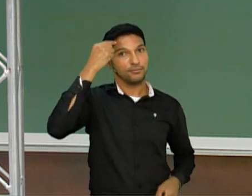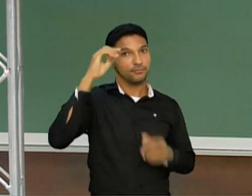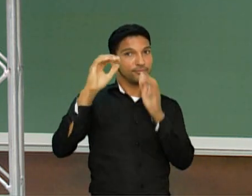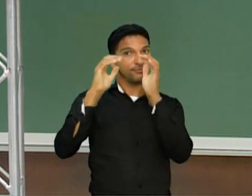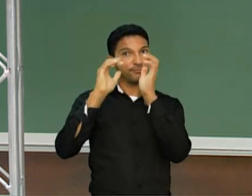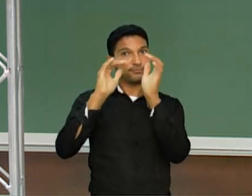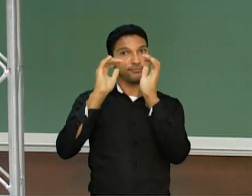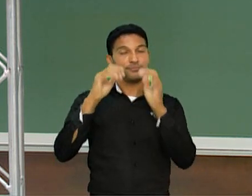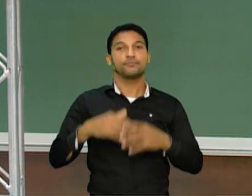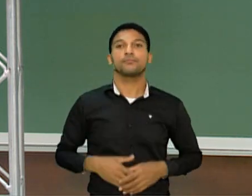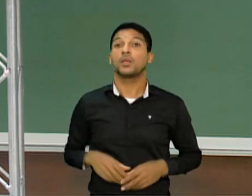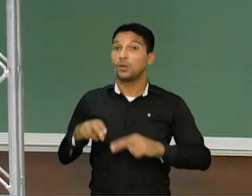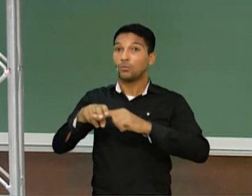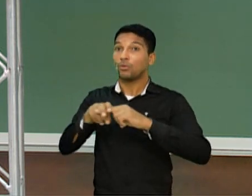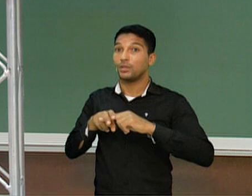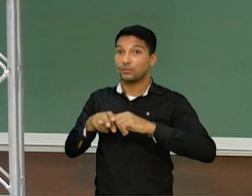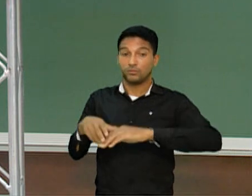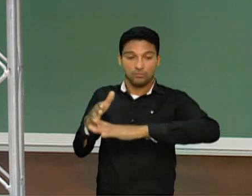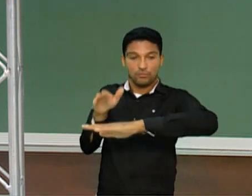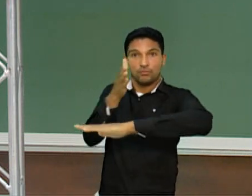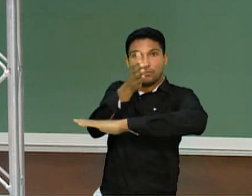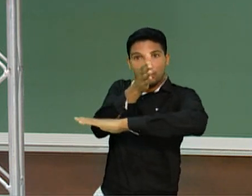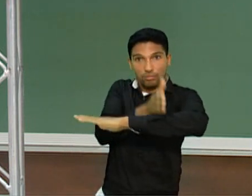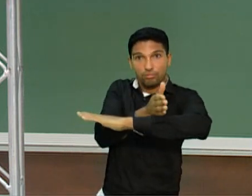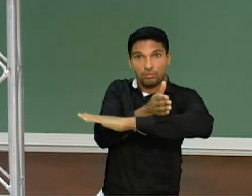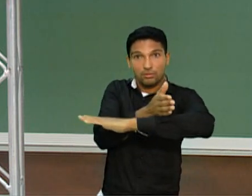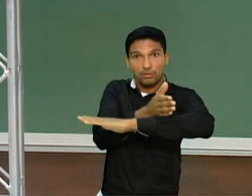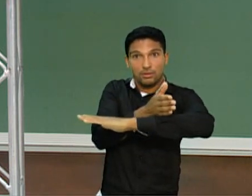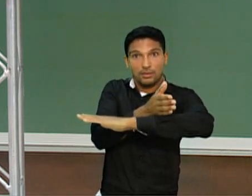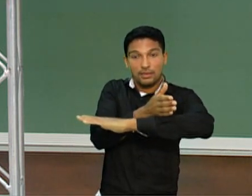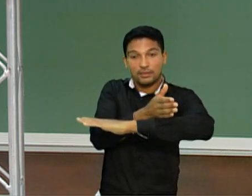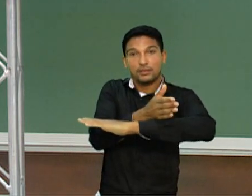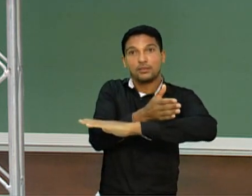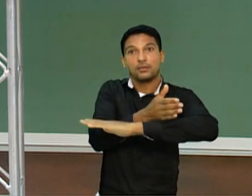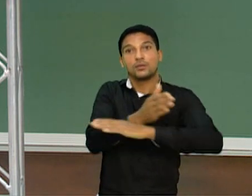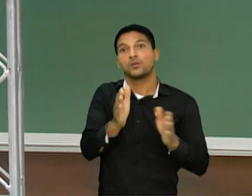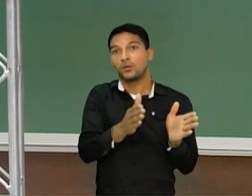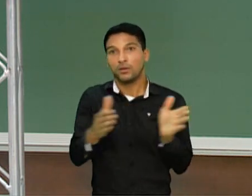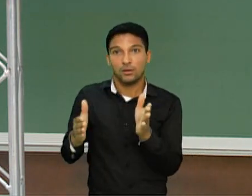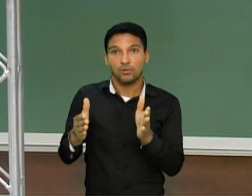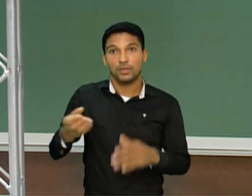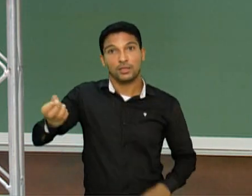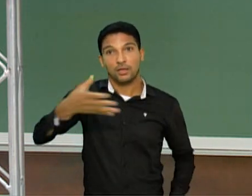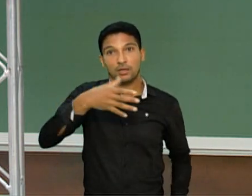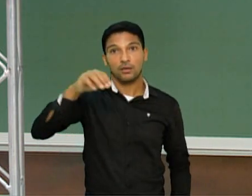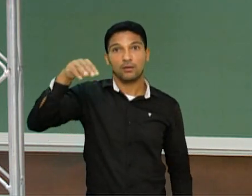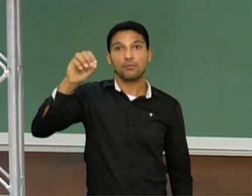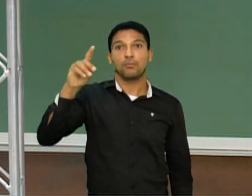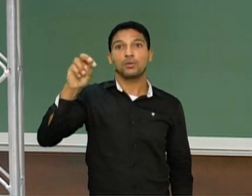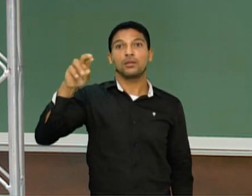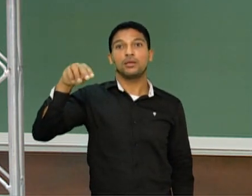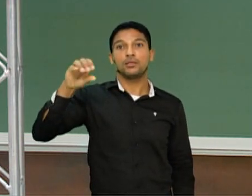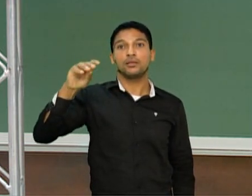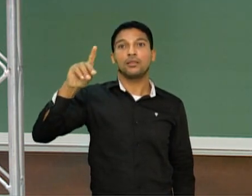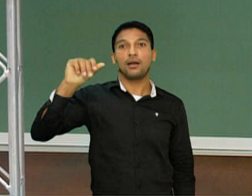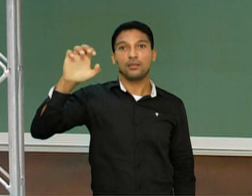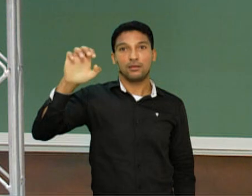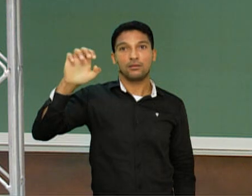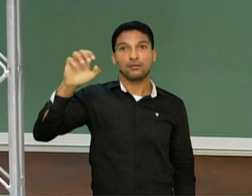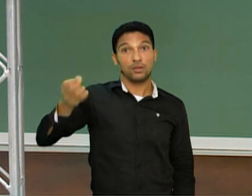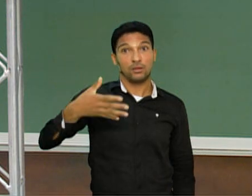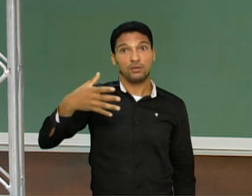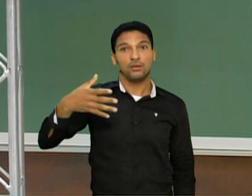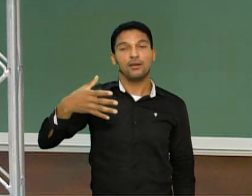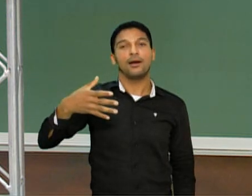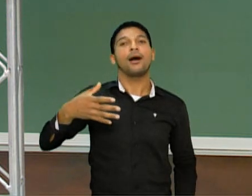da modernidade, o Descartes resgata a importância da racionalidade e coloca a subjetividade junto com isso.